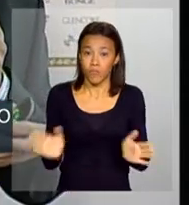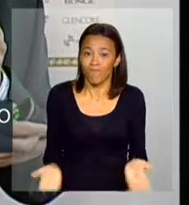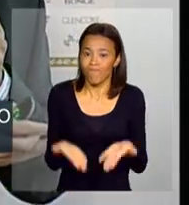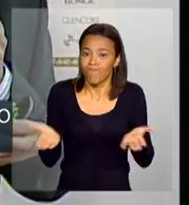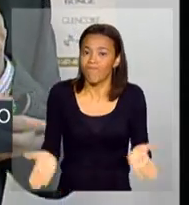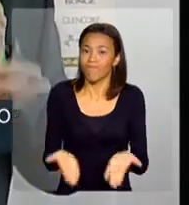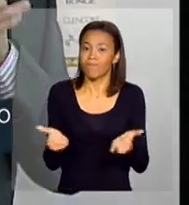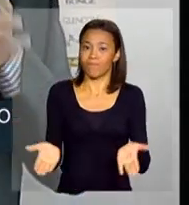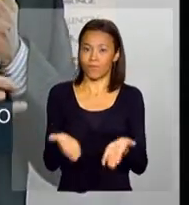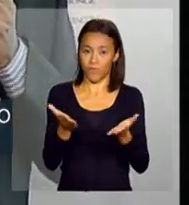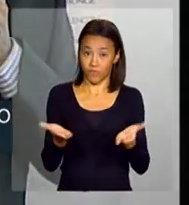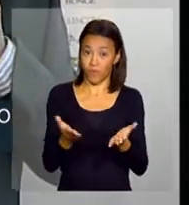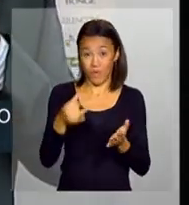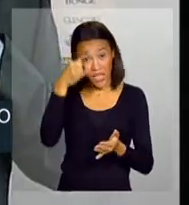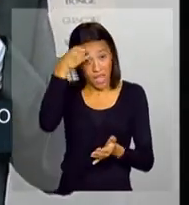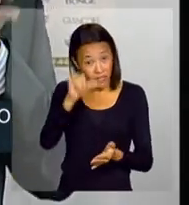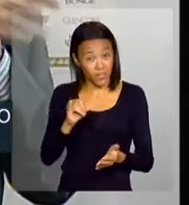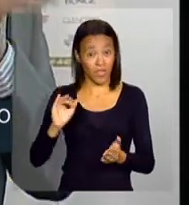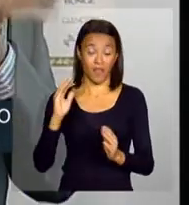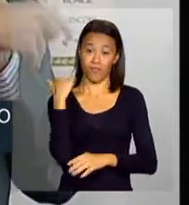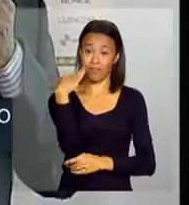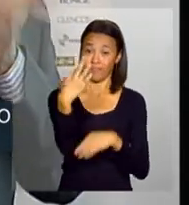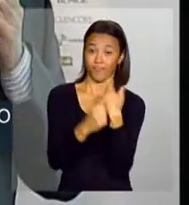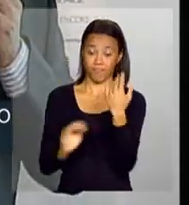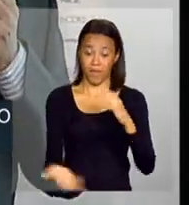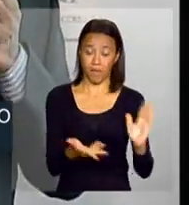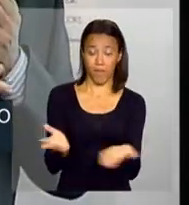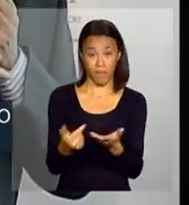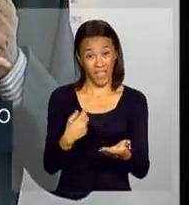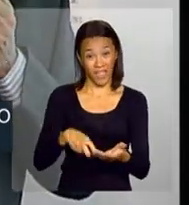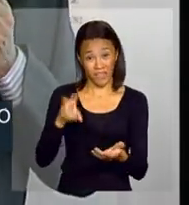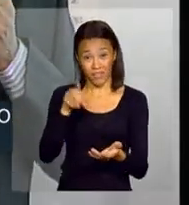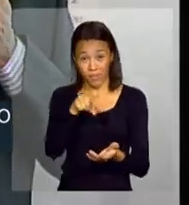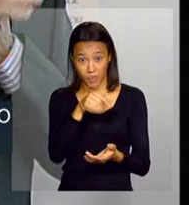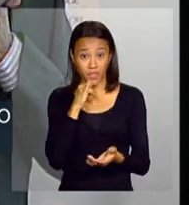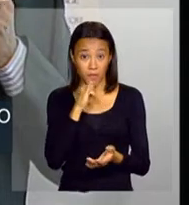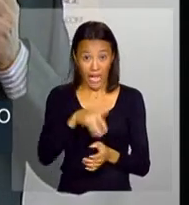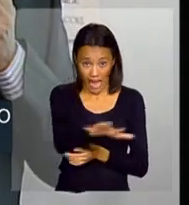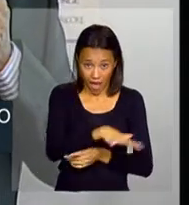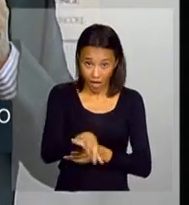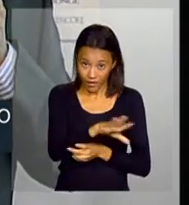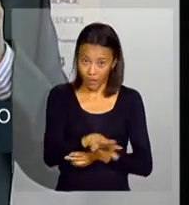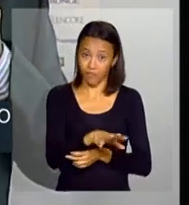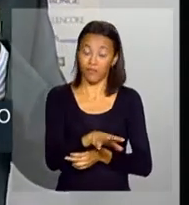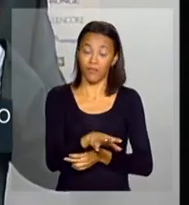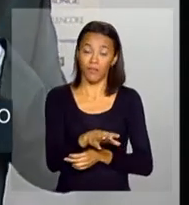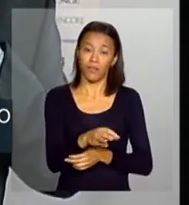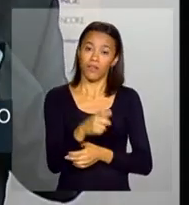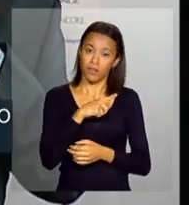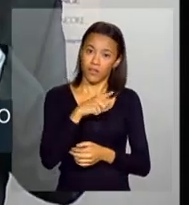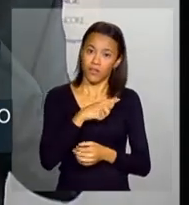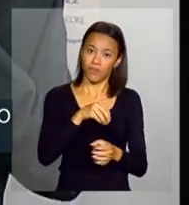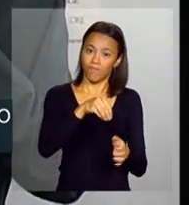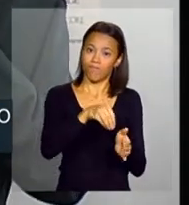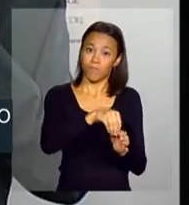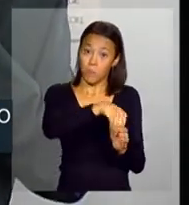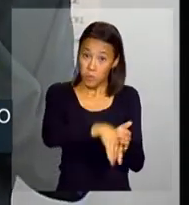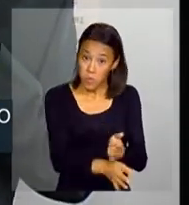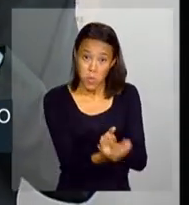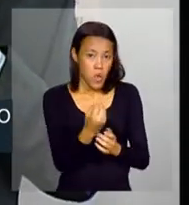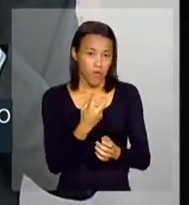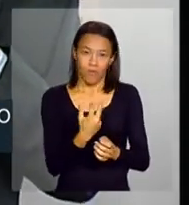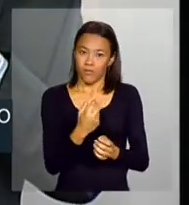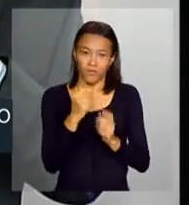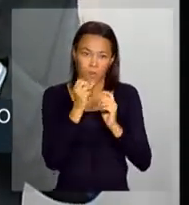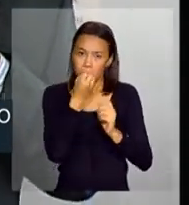desincentivar o desmatamento ao dizer, olha, aquela cultura que é uma das mais rentáveis, ela não pode contar no teu